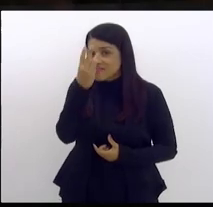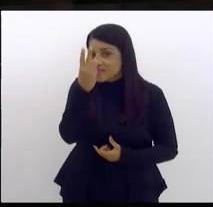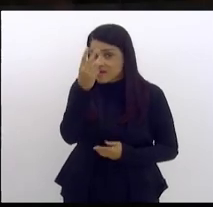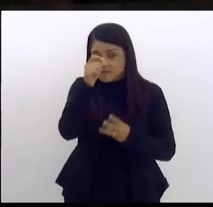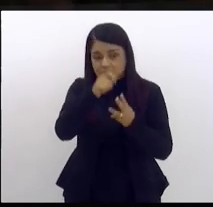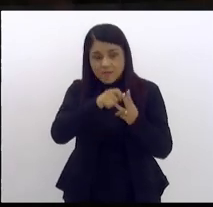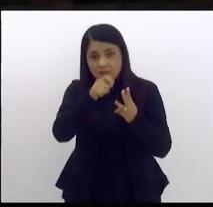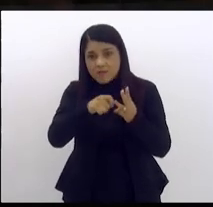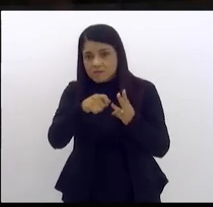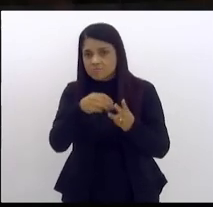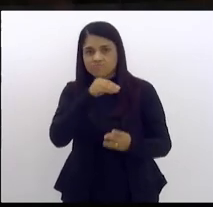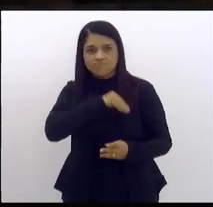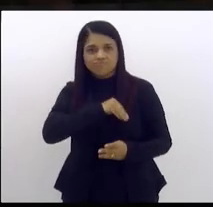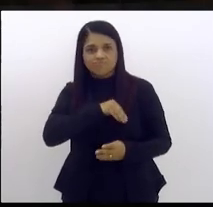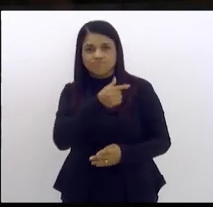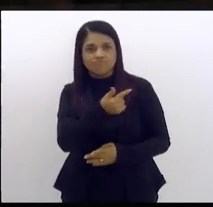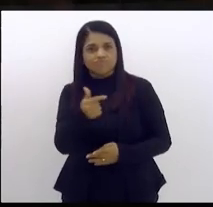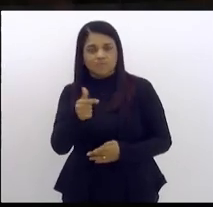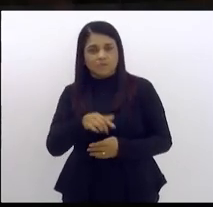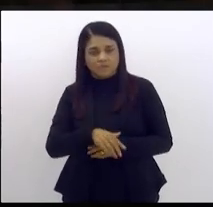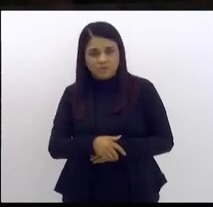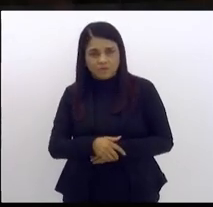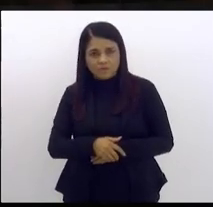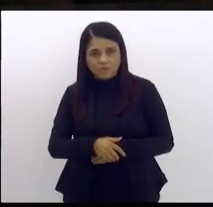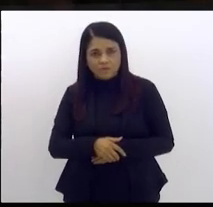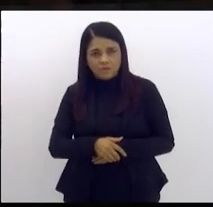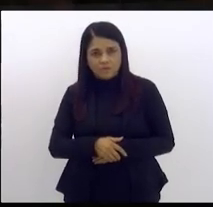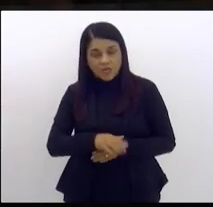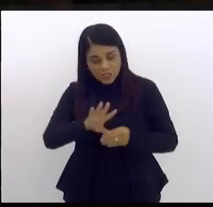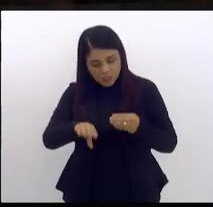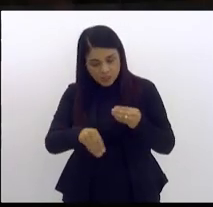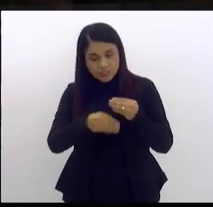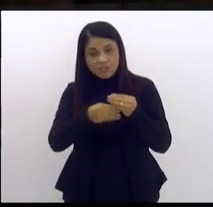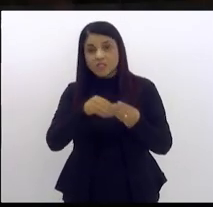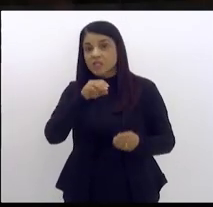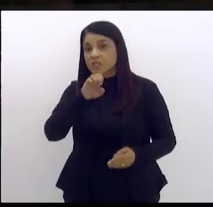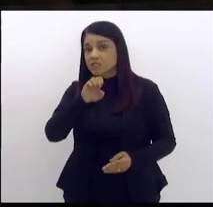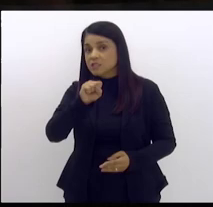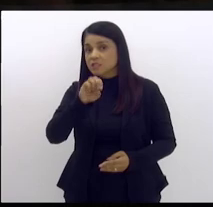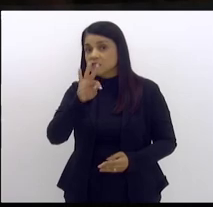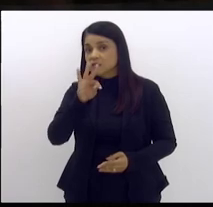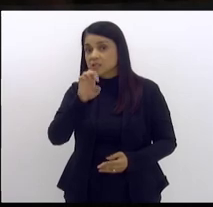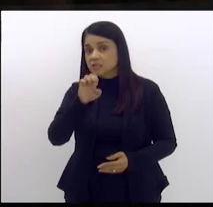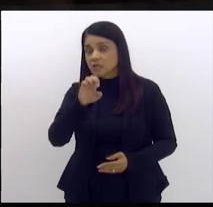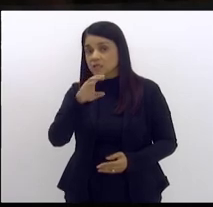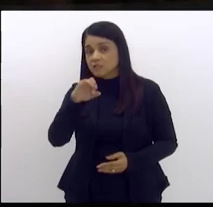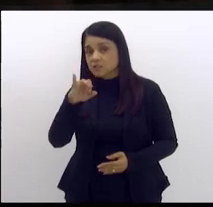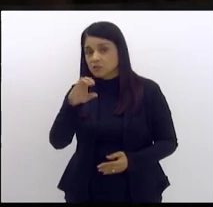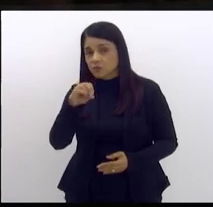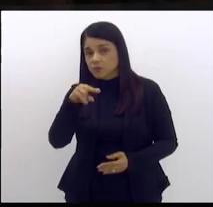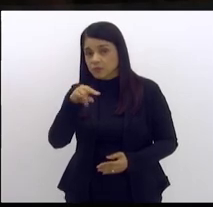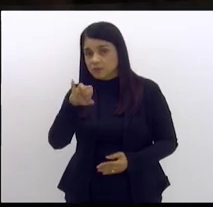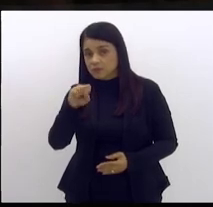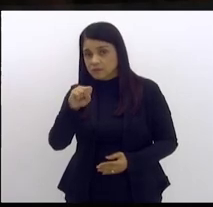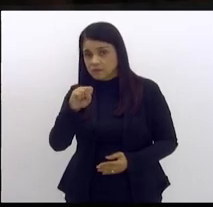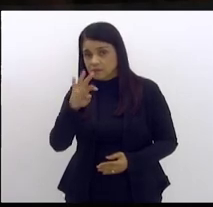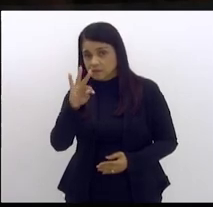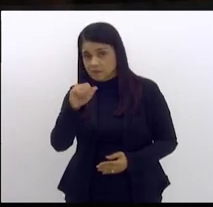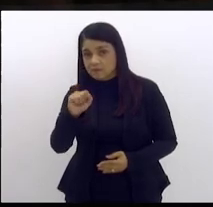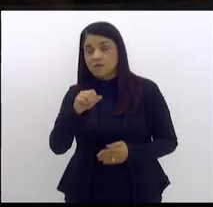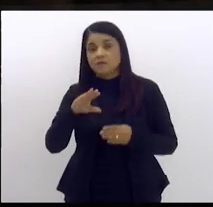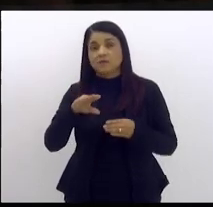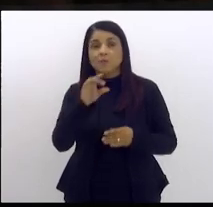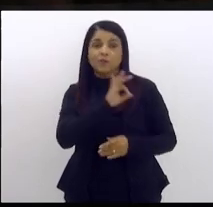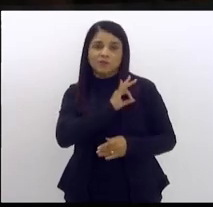sem salário chamados de extensionistas de extensão